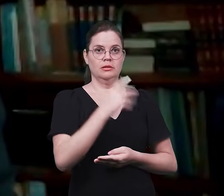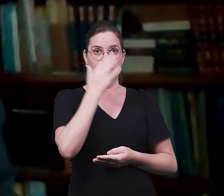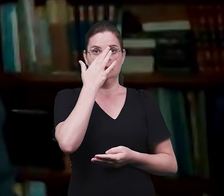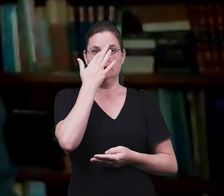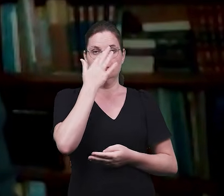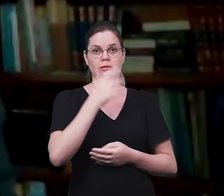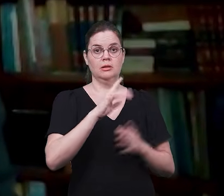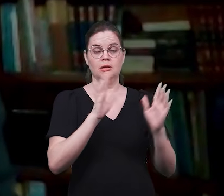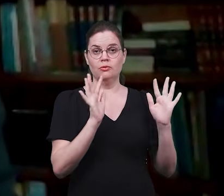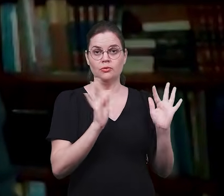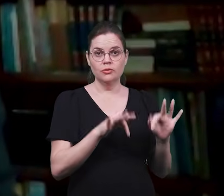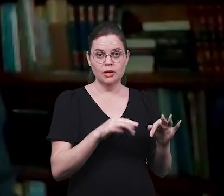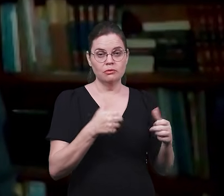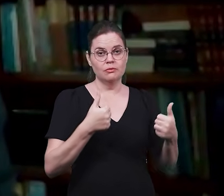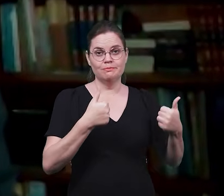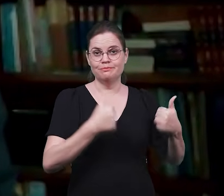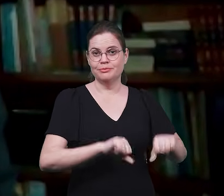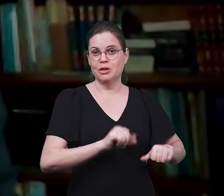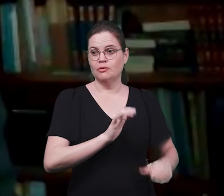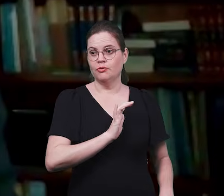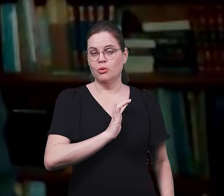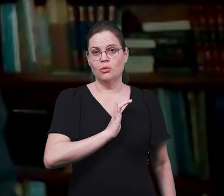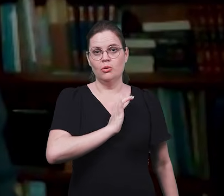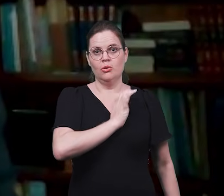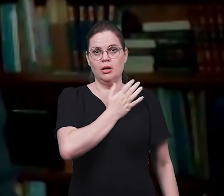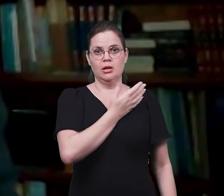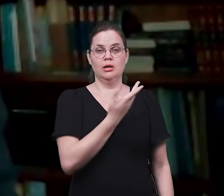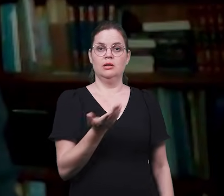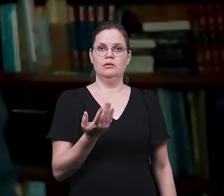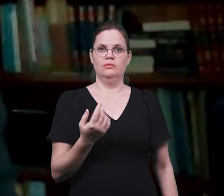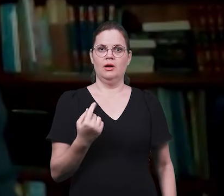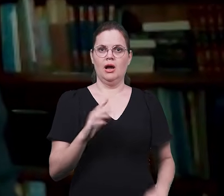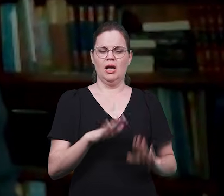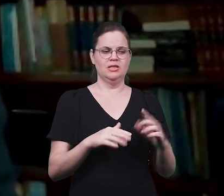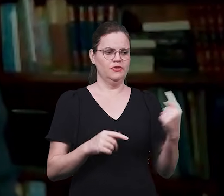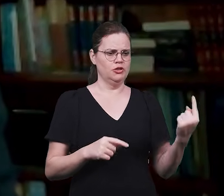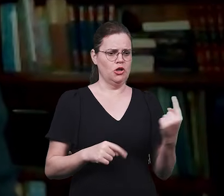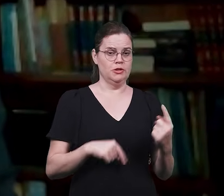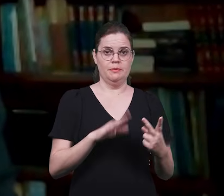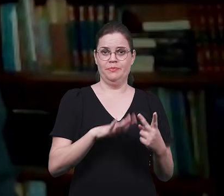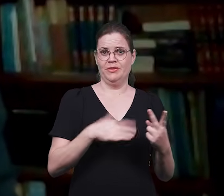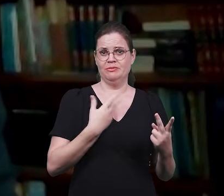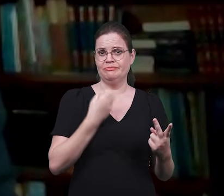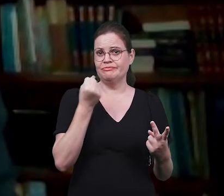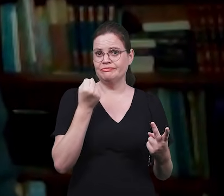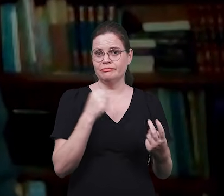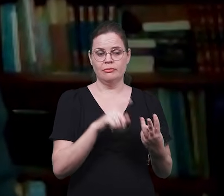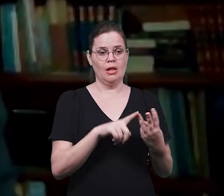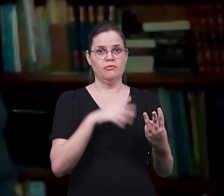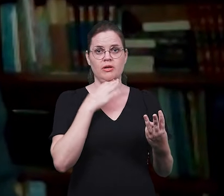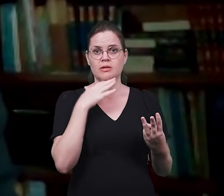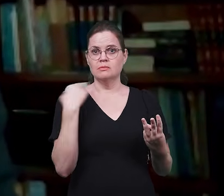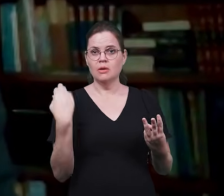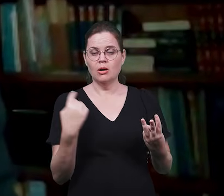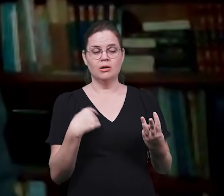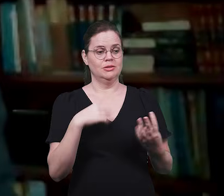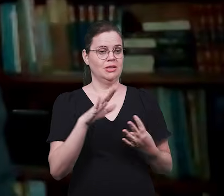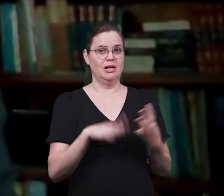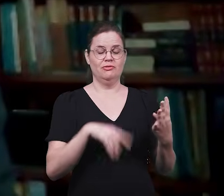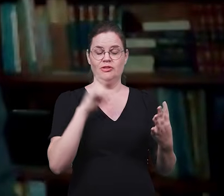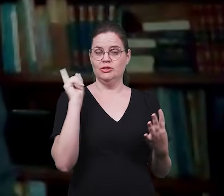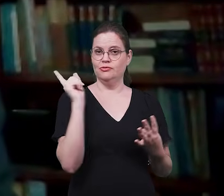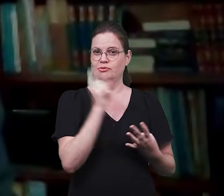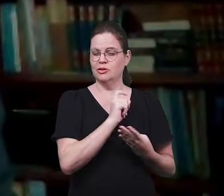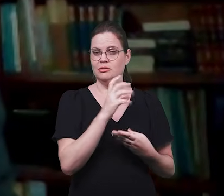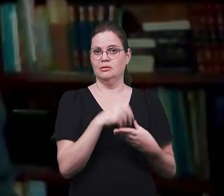a jornada deles e o fim terrível que eles tiveram, seja a solidão, seja até mesmo a morte, seja